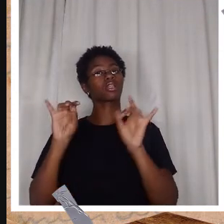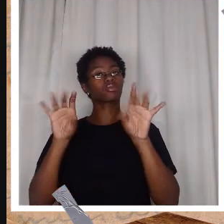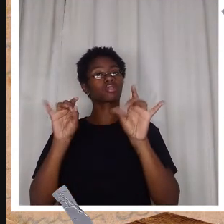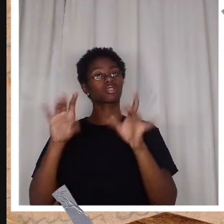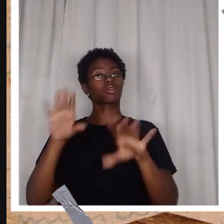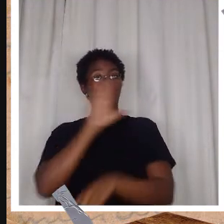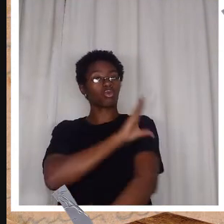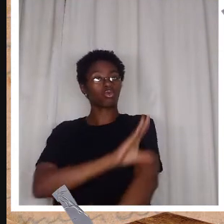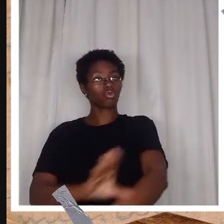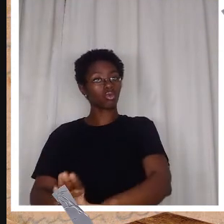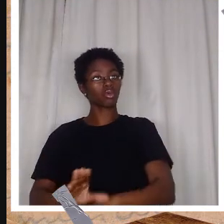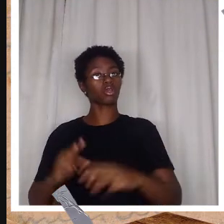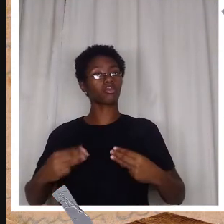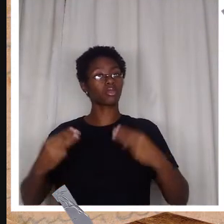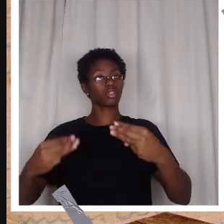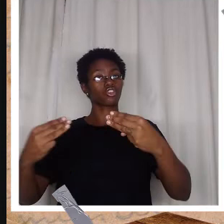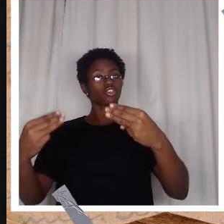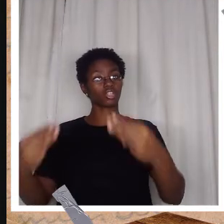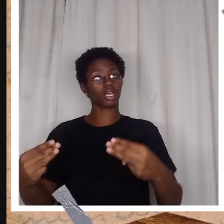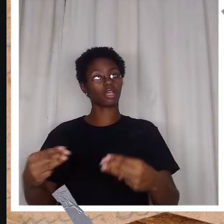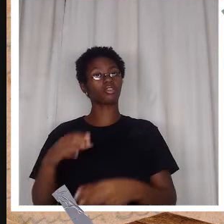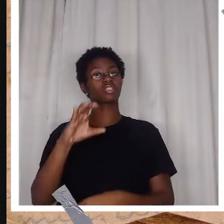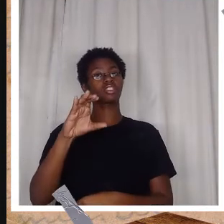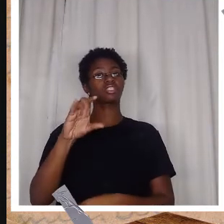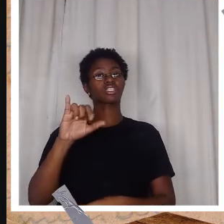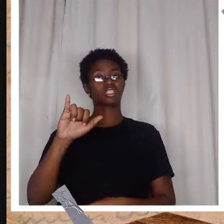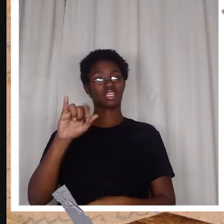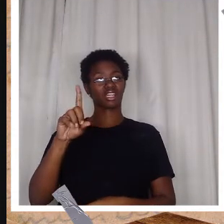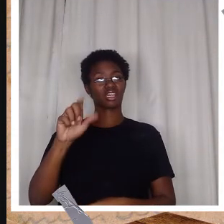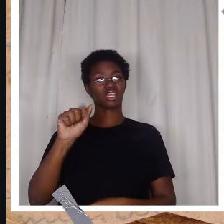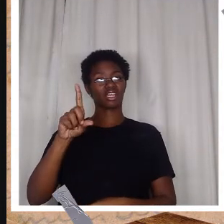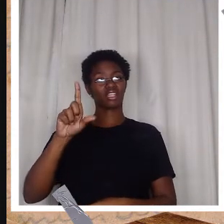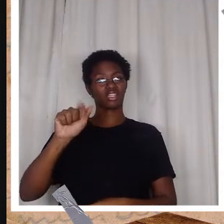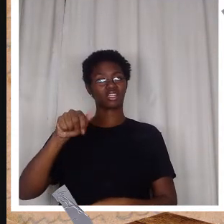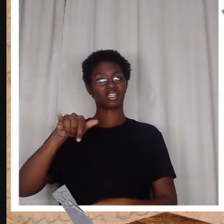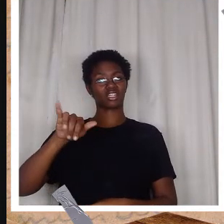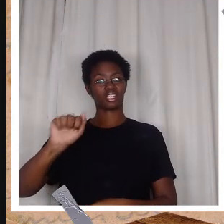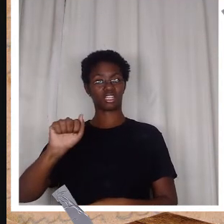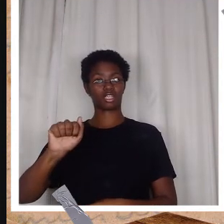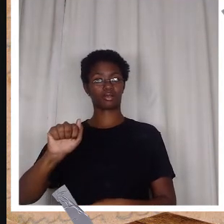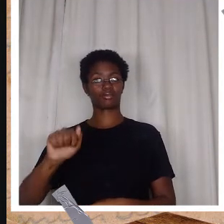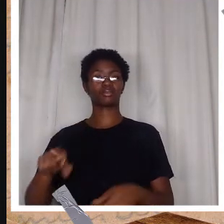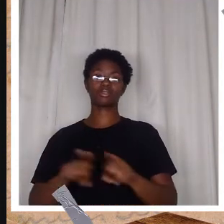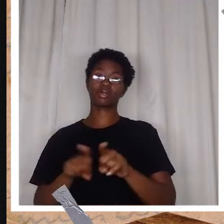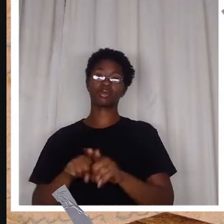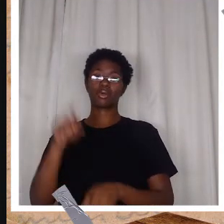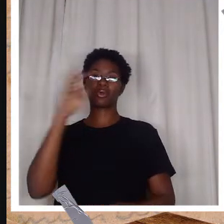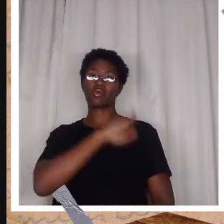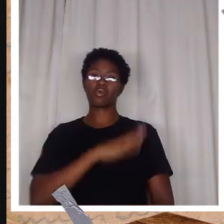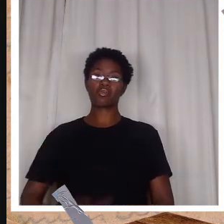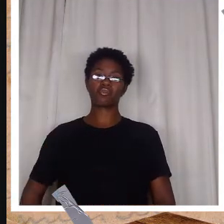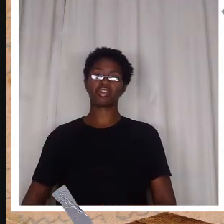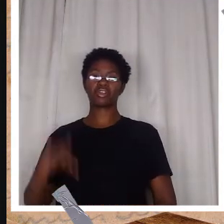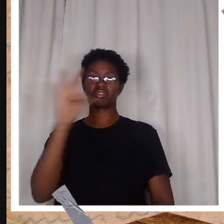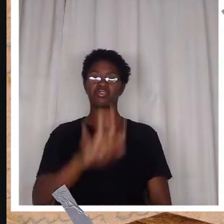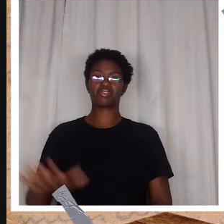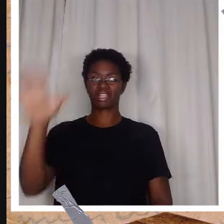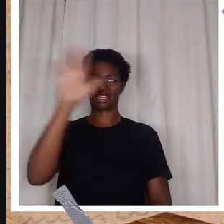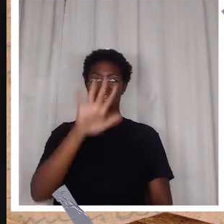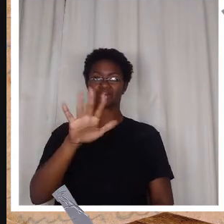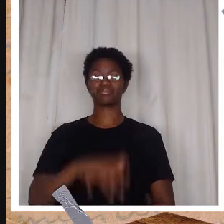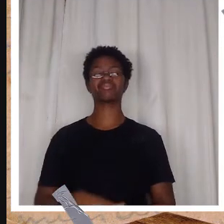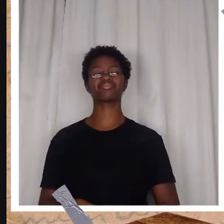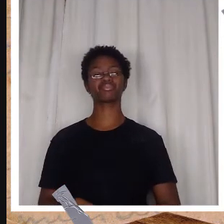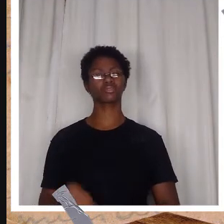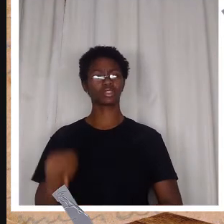da Cidadania e Pátria Amada Brasil, Governo Federal. Bom, vocês já me conhecem, eu sou a